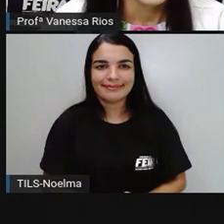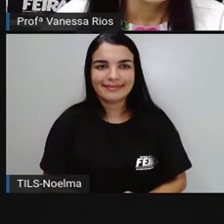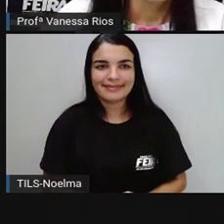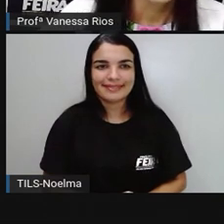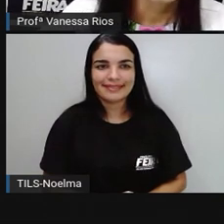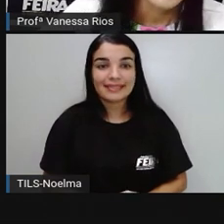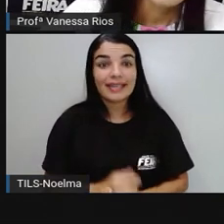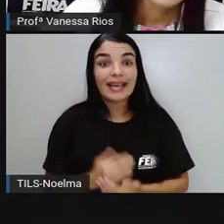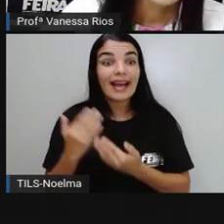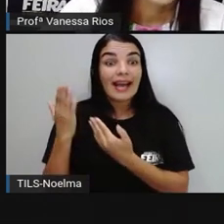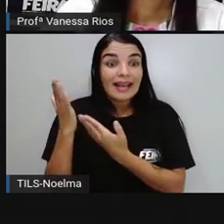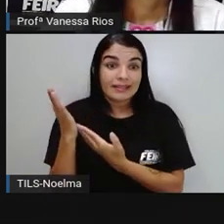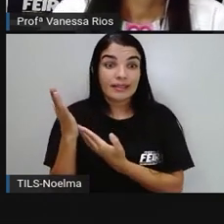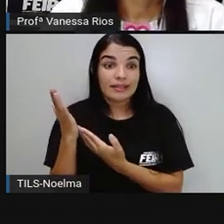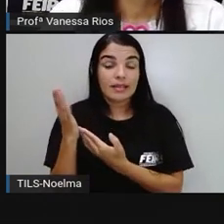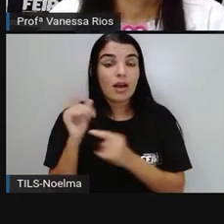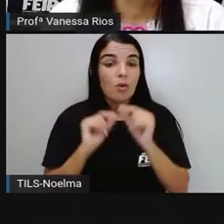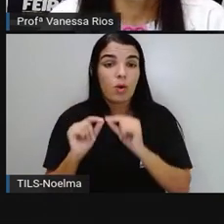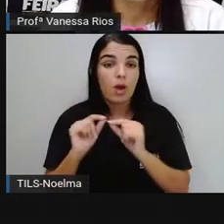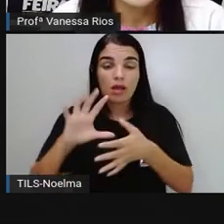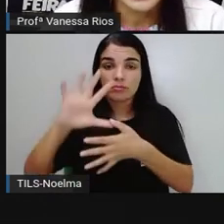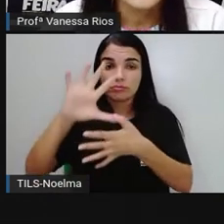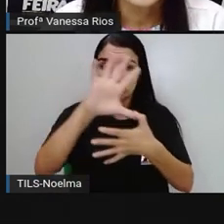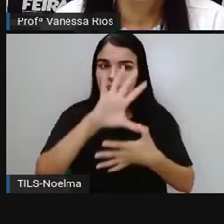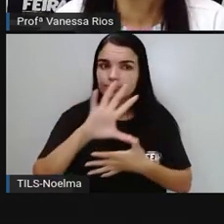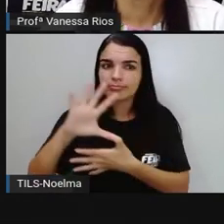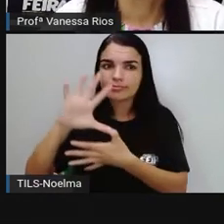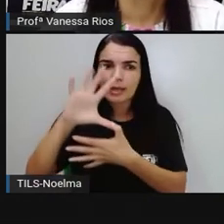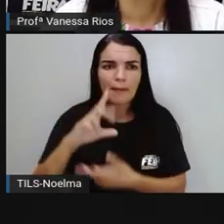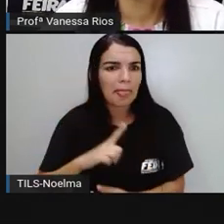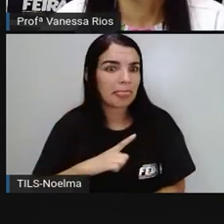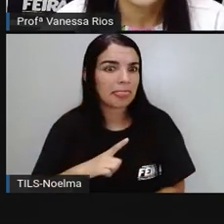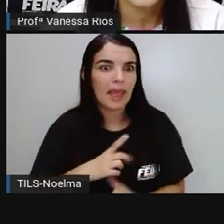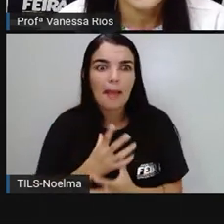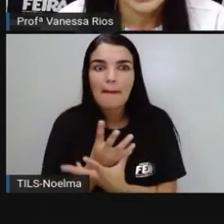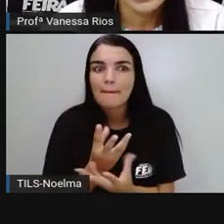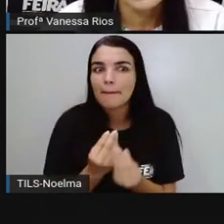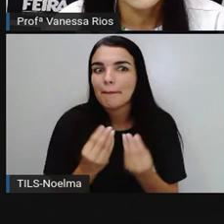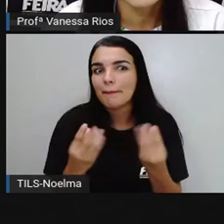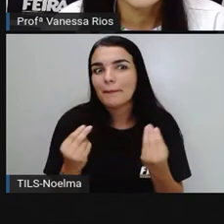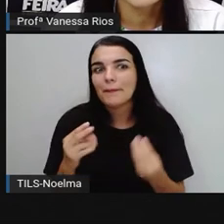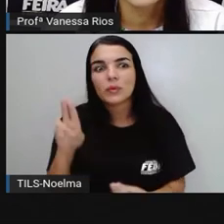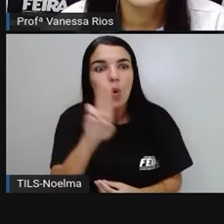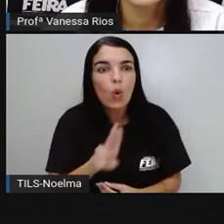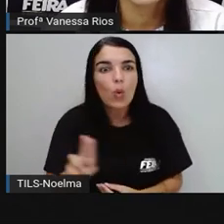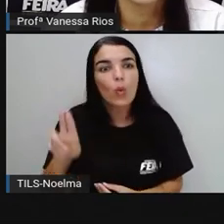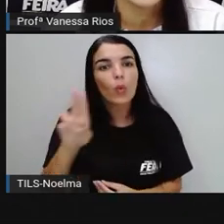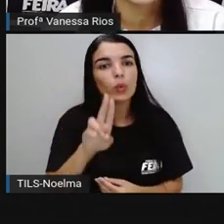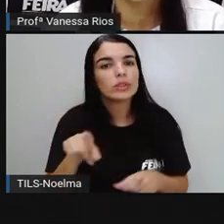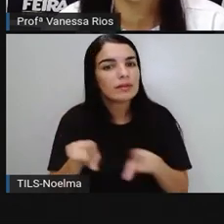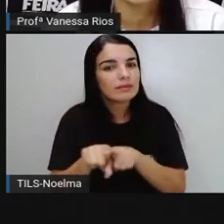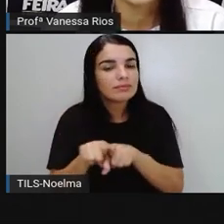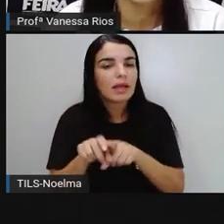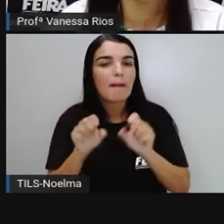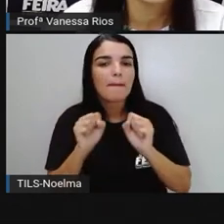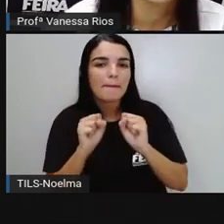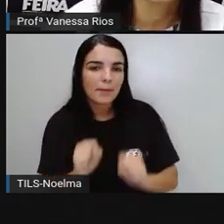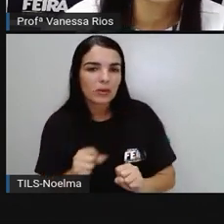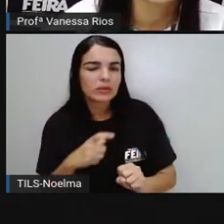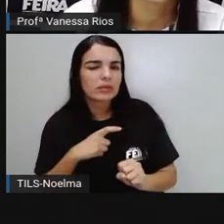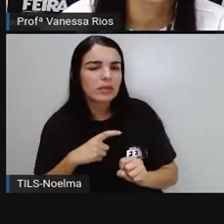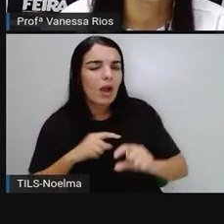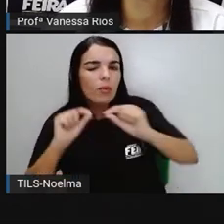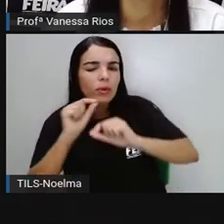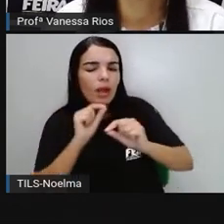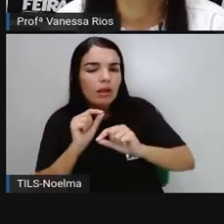E aí os mapas, né, com toda a sua utilidade, com toda a sua proporção, também podem ser usados para a orientação